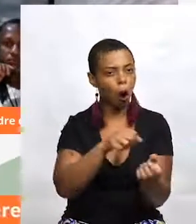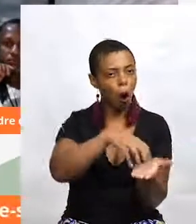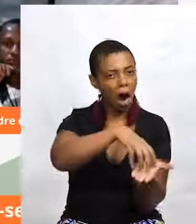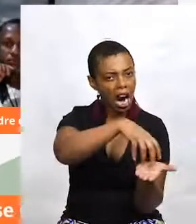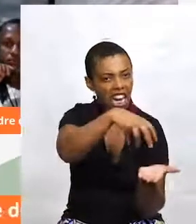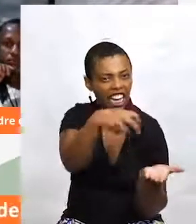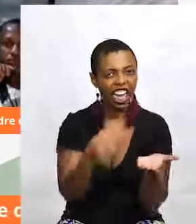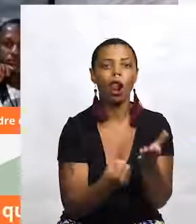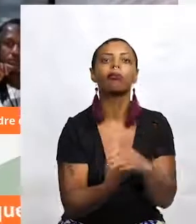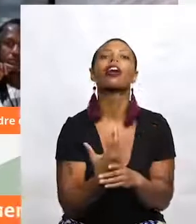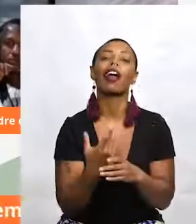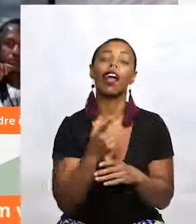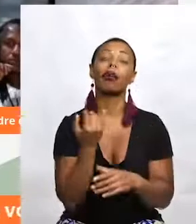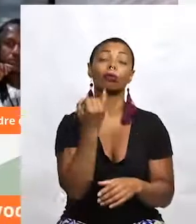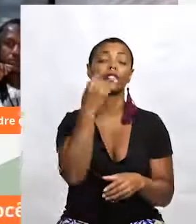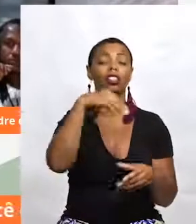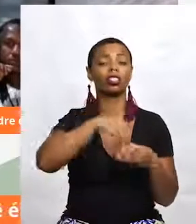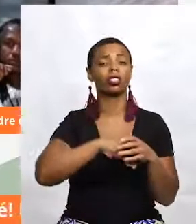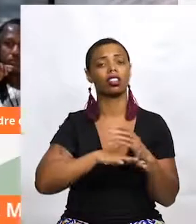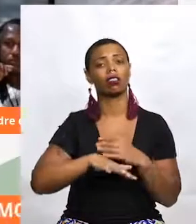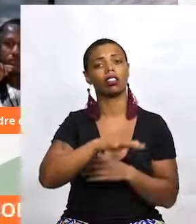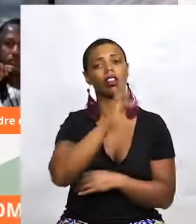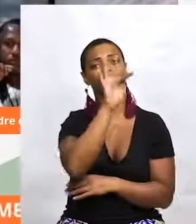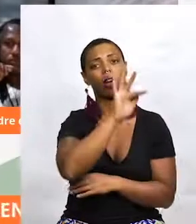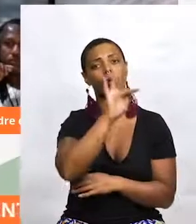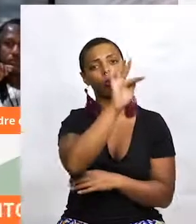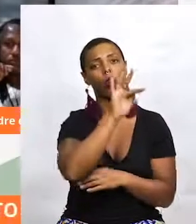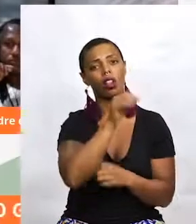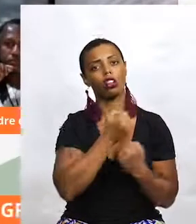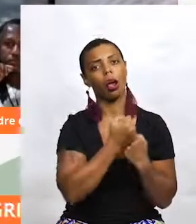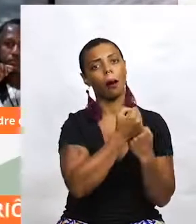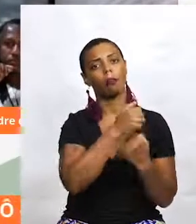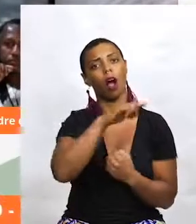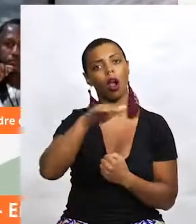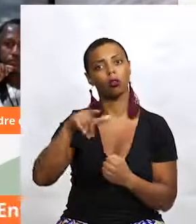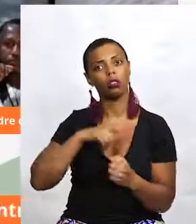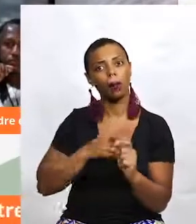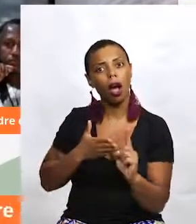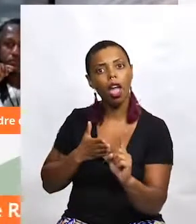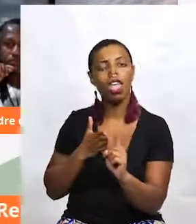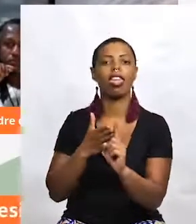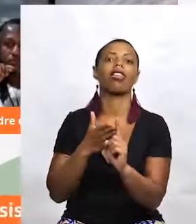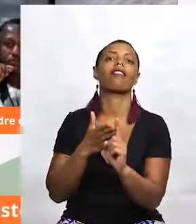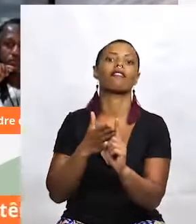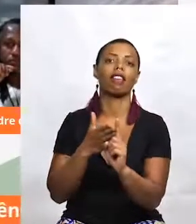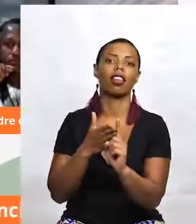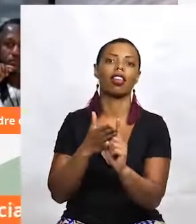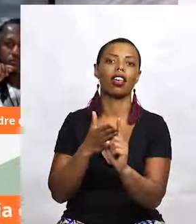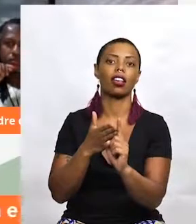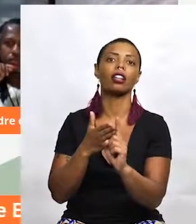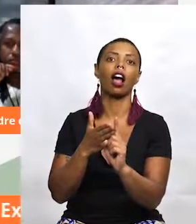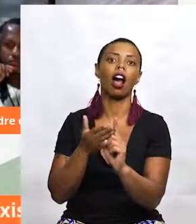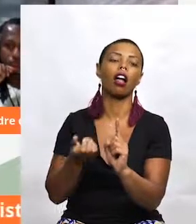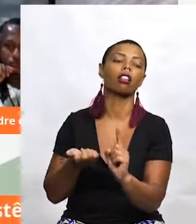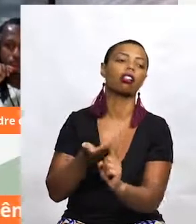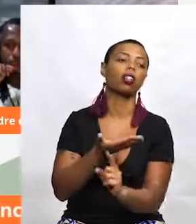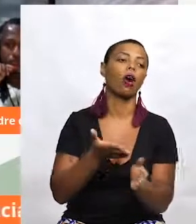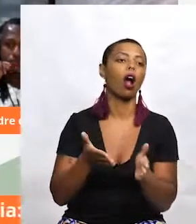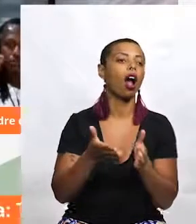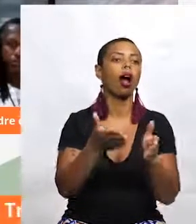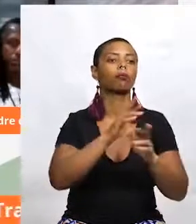para os alunos que estão entrando na universidade, porque eles têm essa referência. Porque você ter uma referência é algo que faz muita diferença na